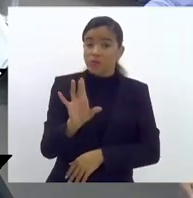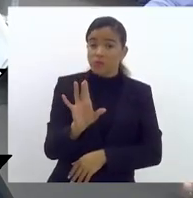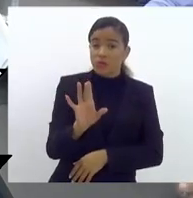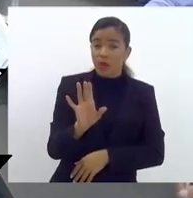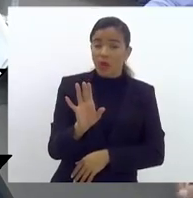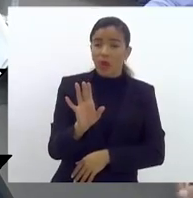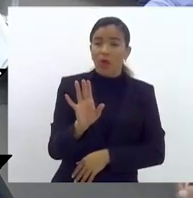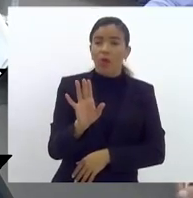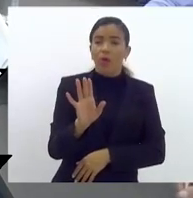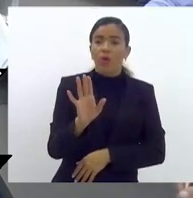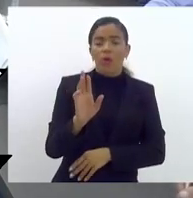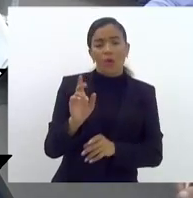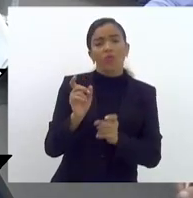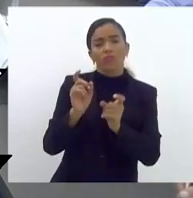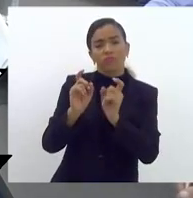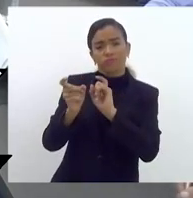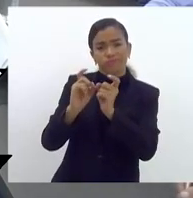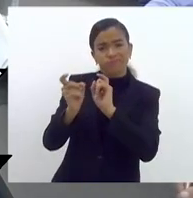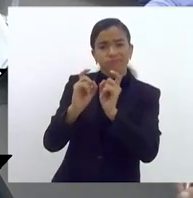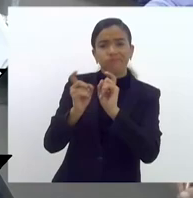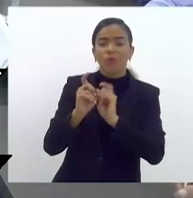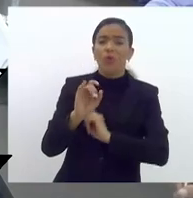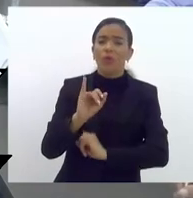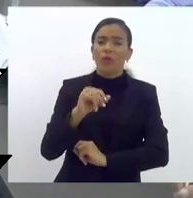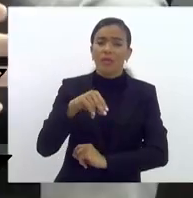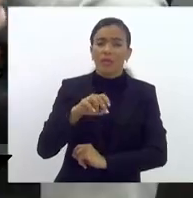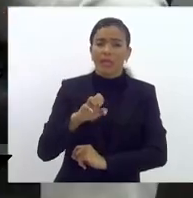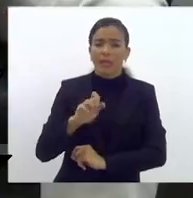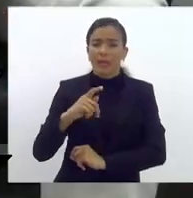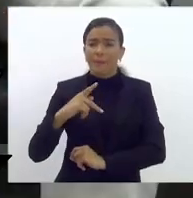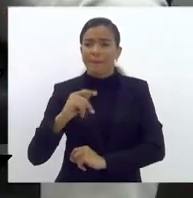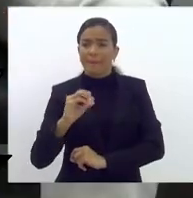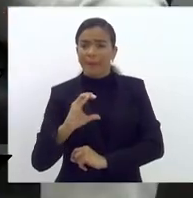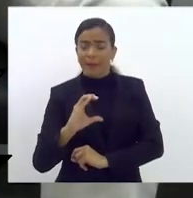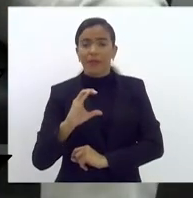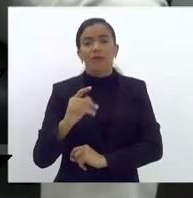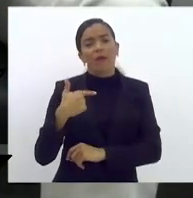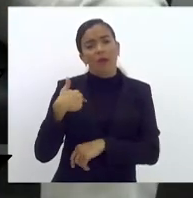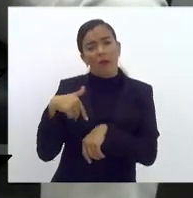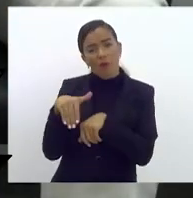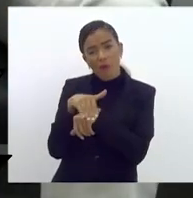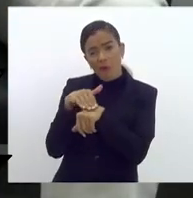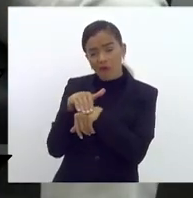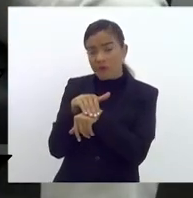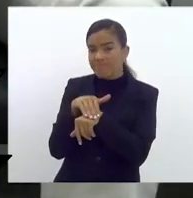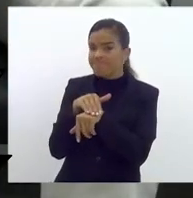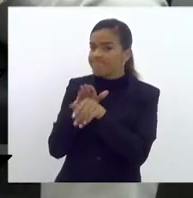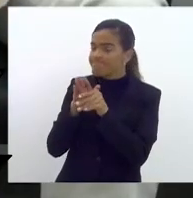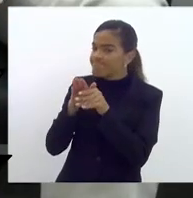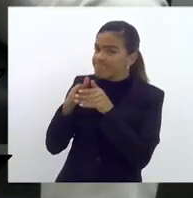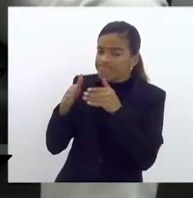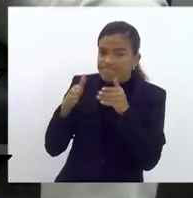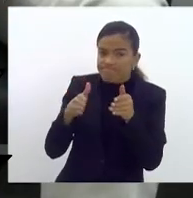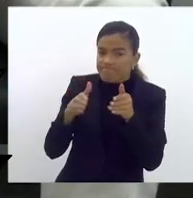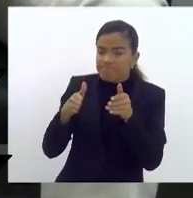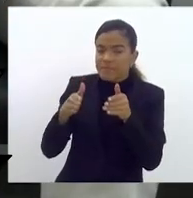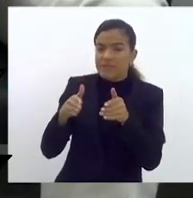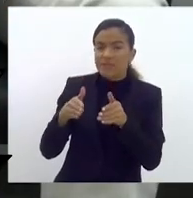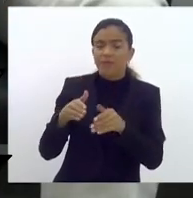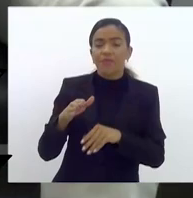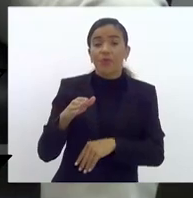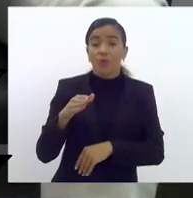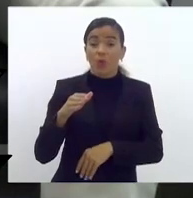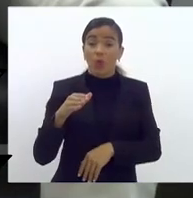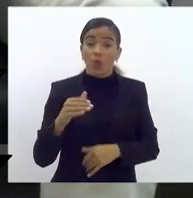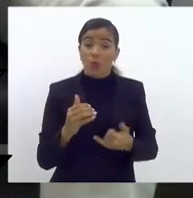eu fiz reunião pago tudo que o senhor tá dizendo eu disse com muito mais ênfase ainda no